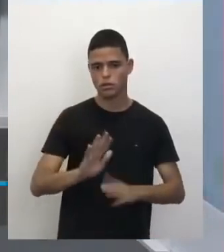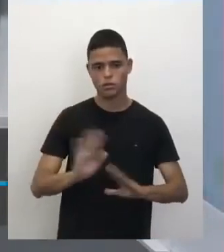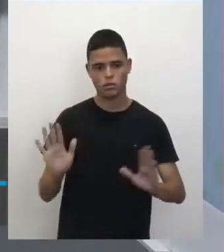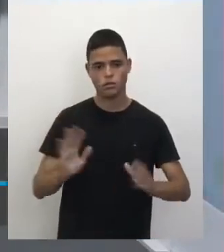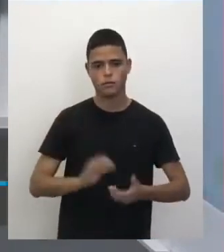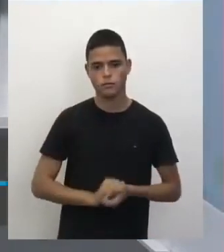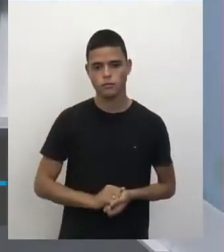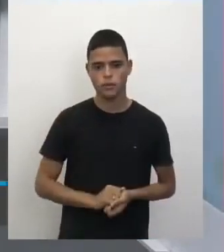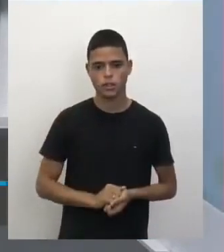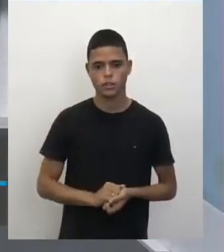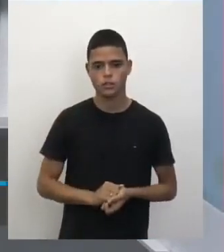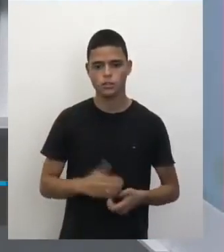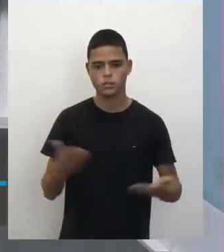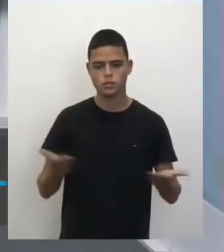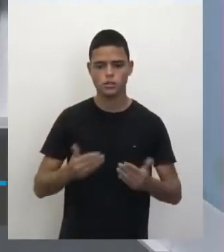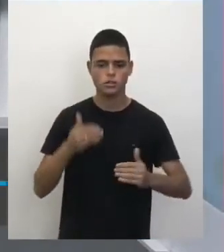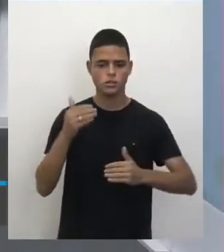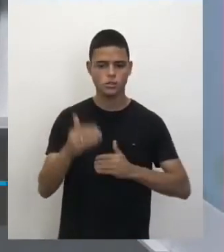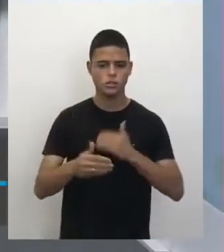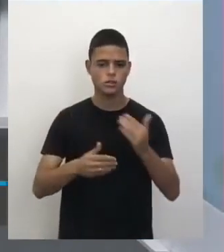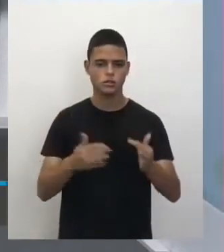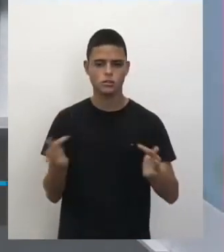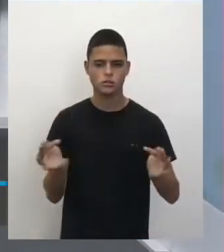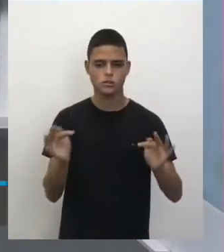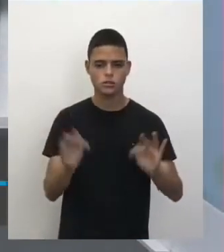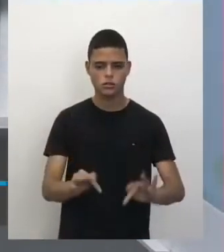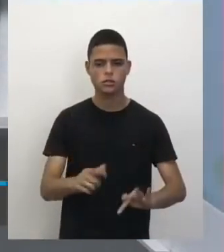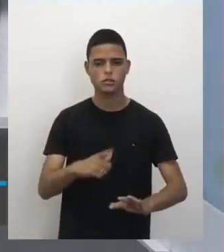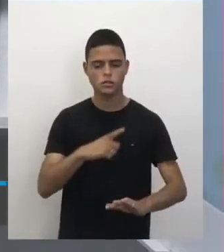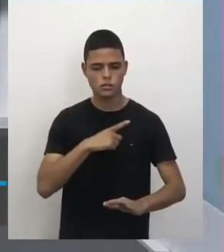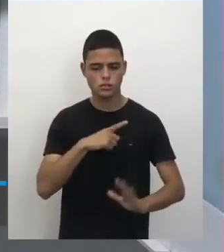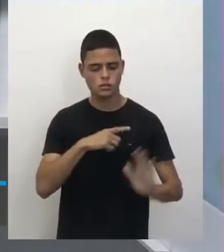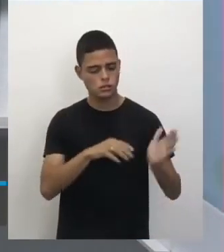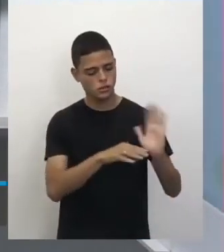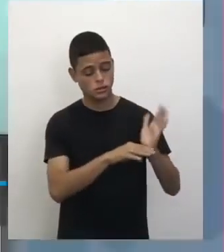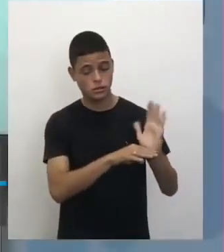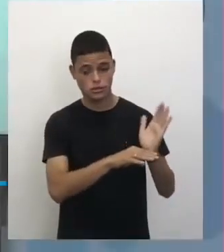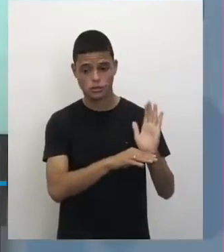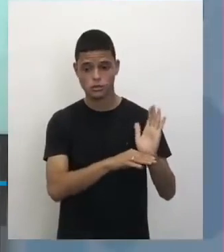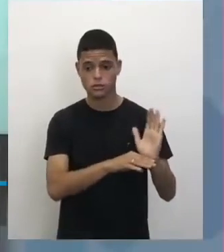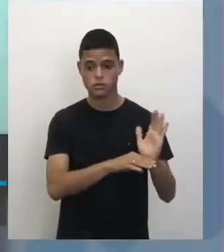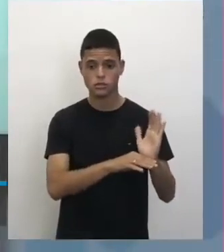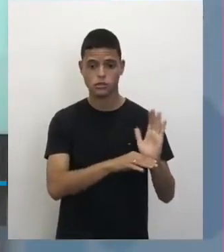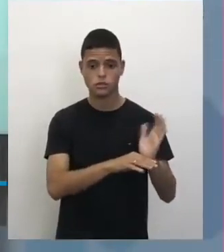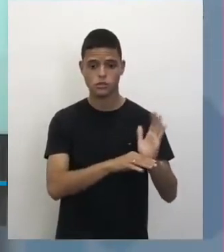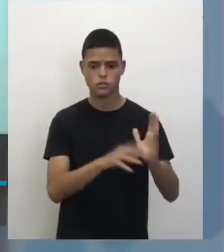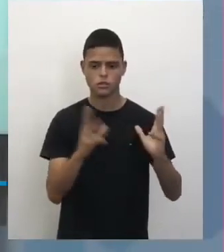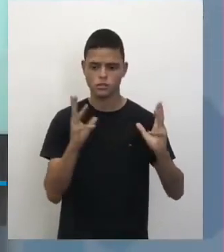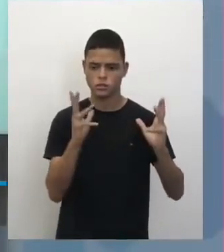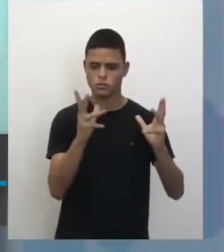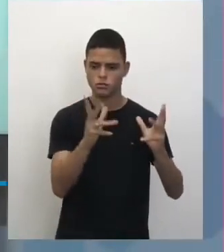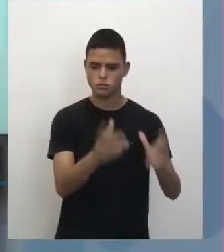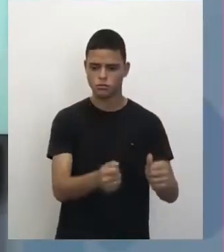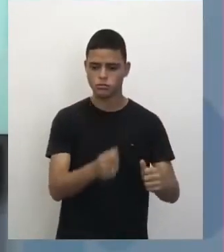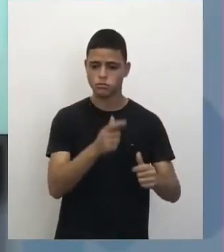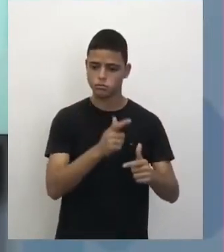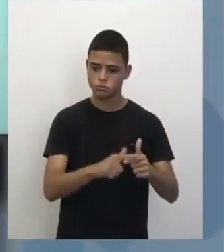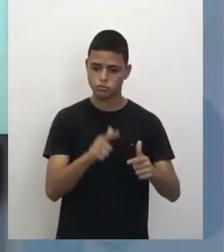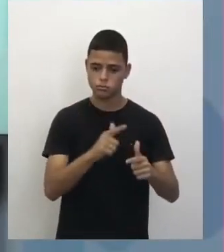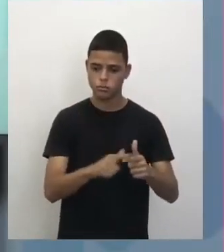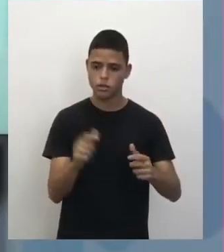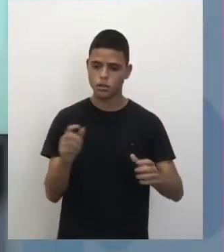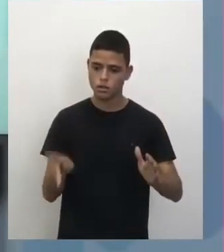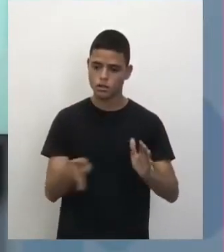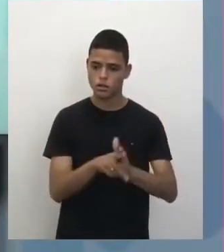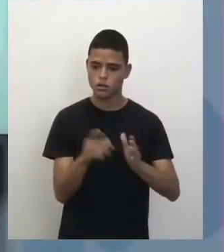Você, a gente caminhando agora para a parte final, tem um vídeo aí, já que ele terminou falando sobre Belo Monte, de toda a problemática envolvida na construção de